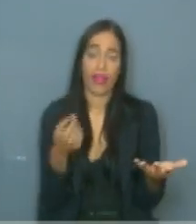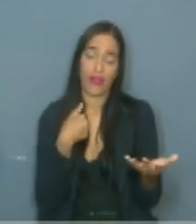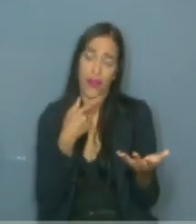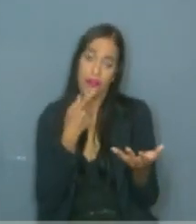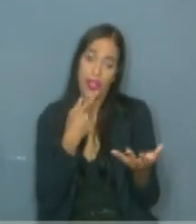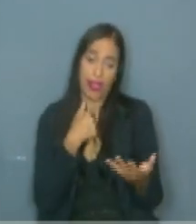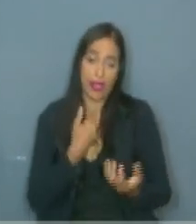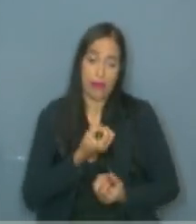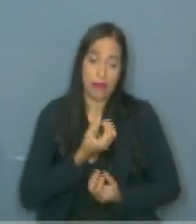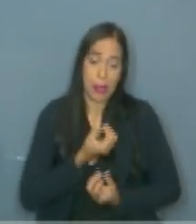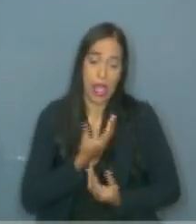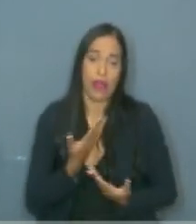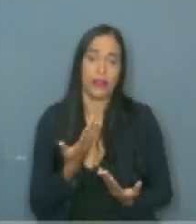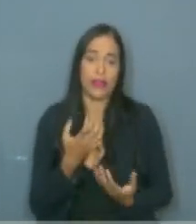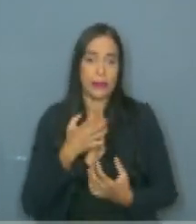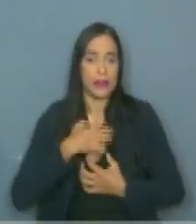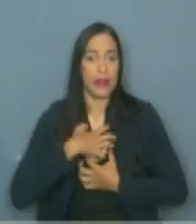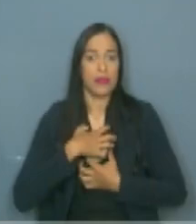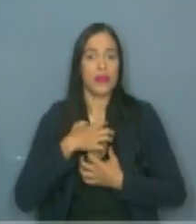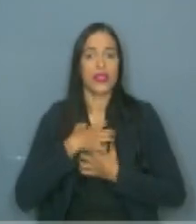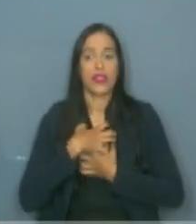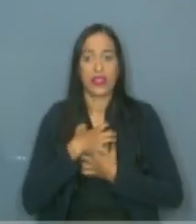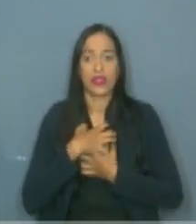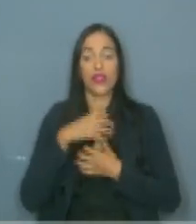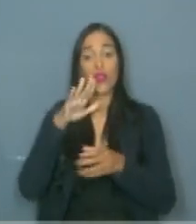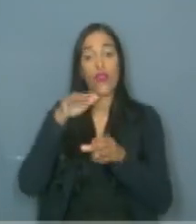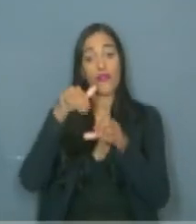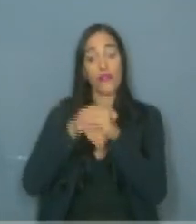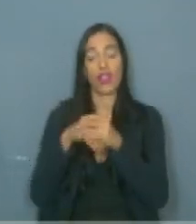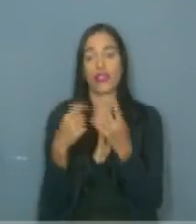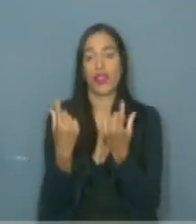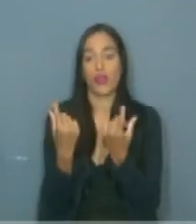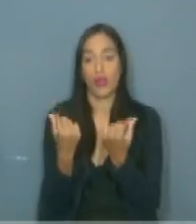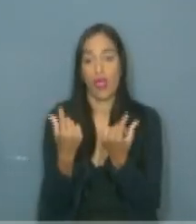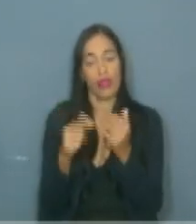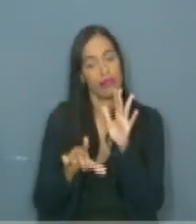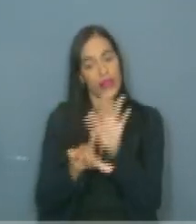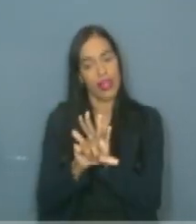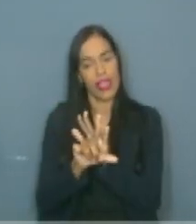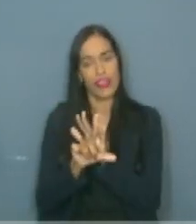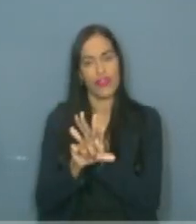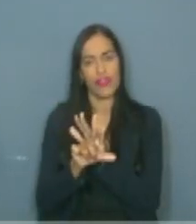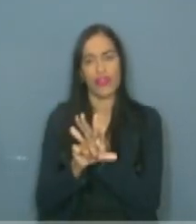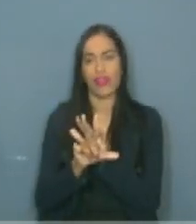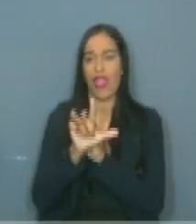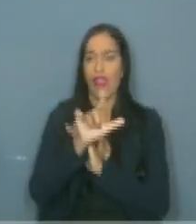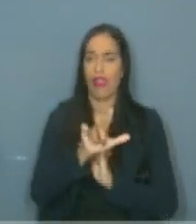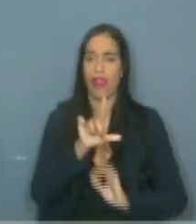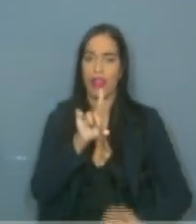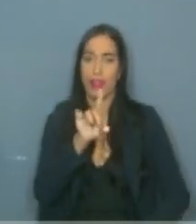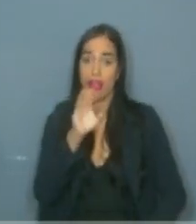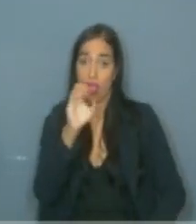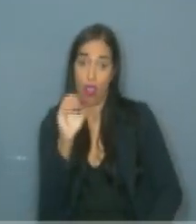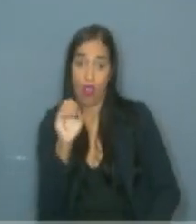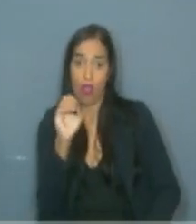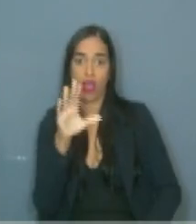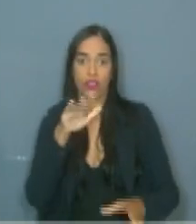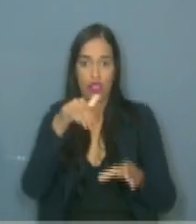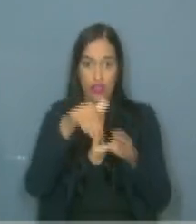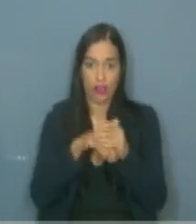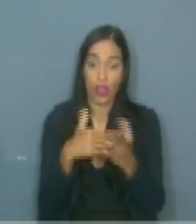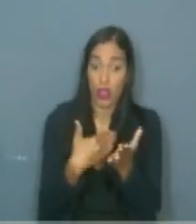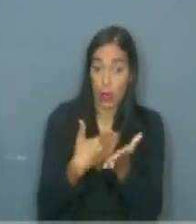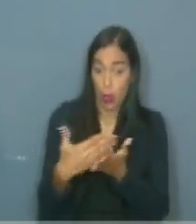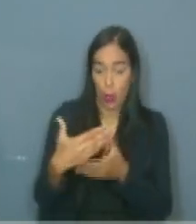coração. Como é que eu me sinto votando as leis orçamentárias, o ciclo inteiro, tanto a LDO, que a gente vota no início do